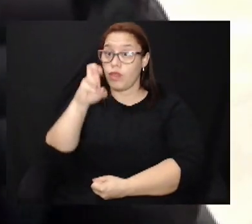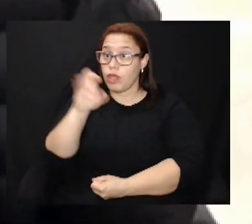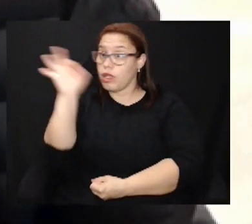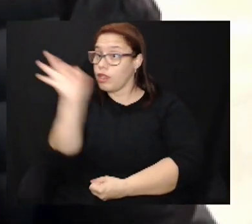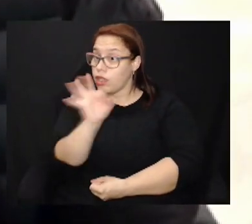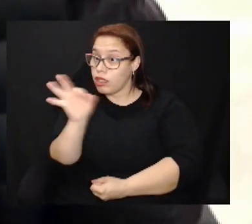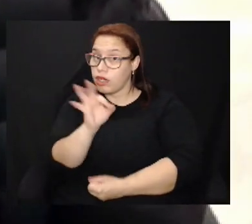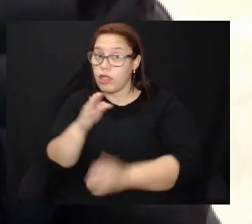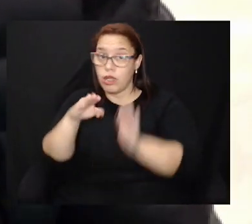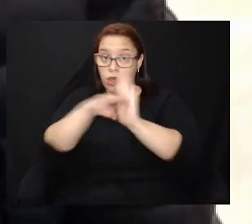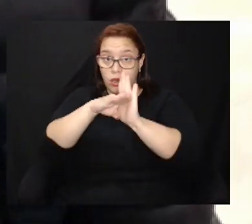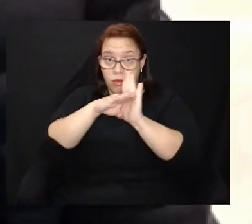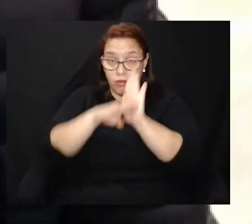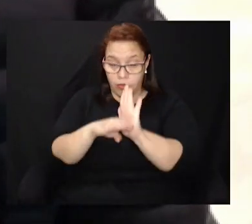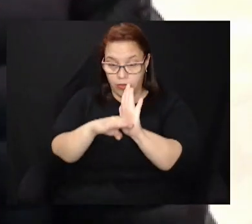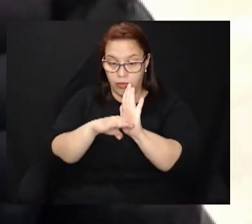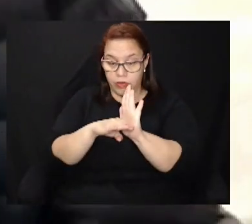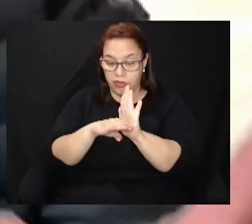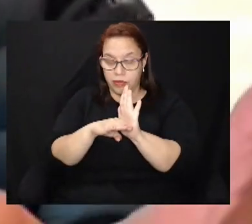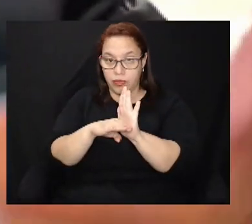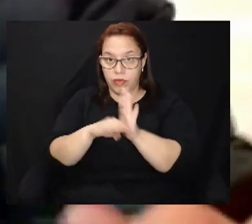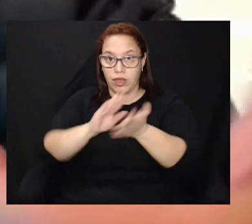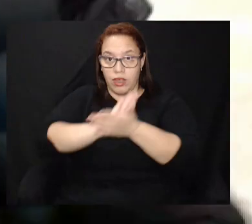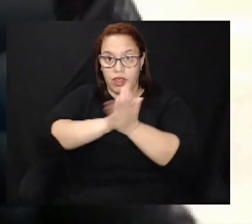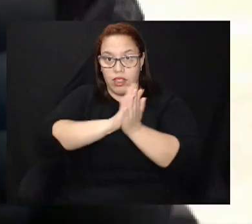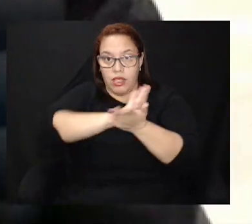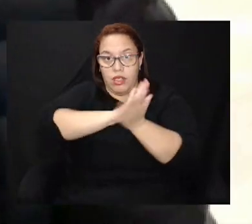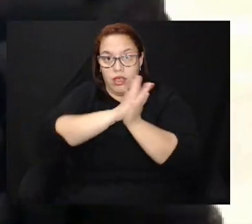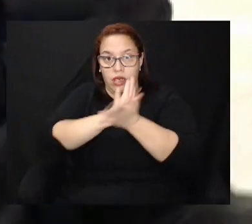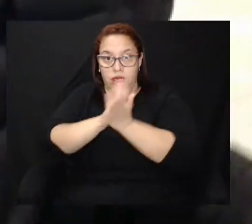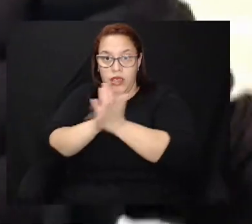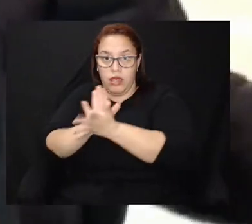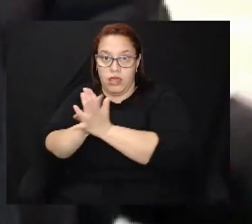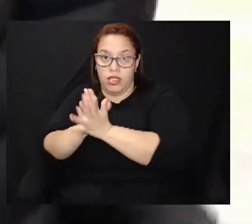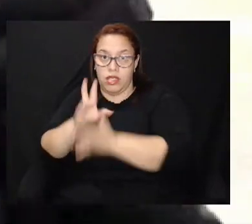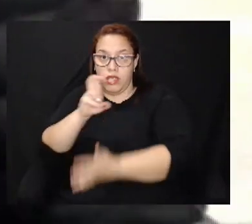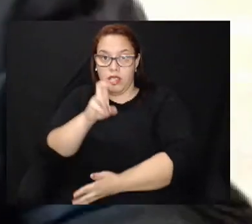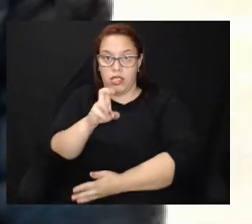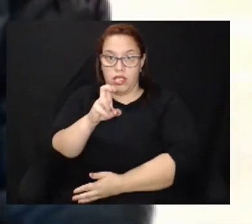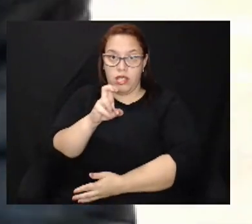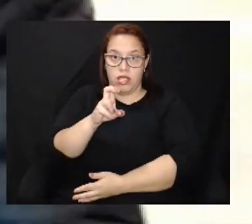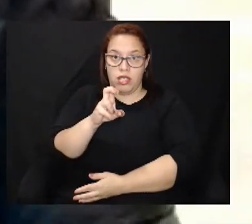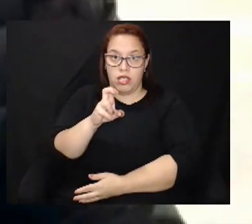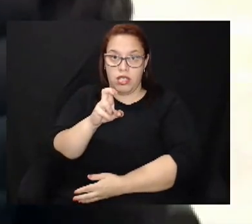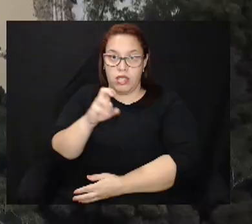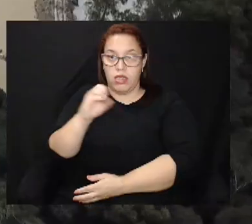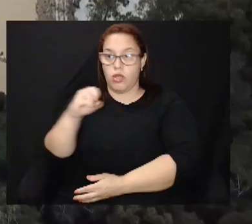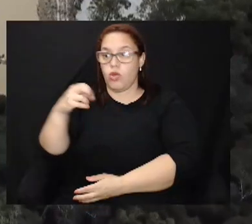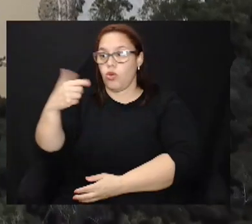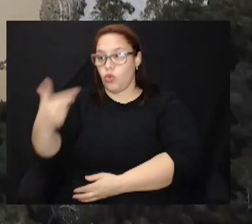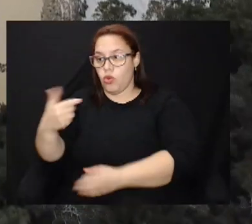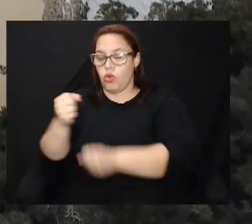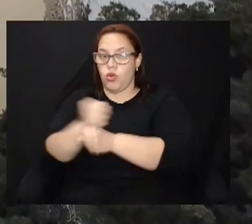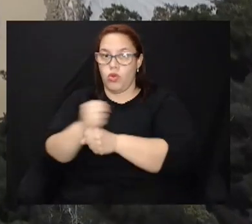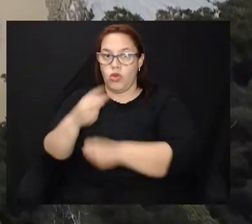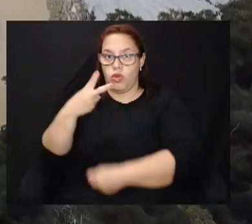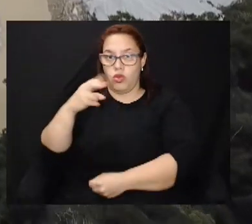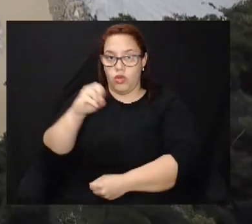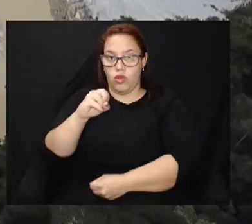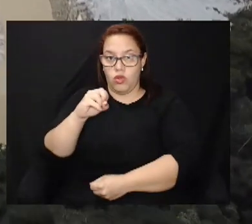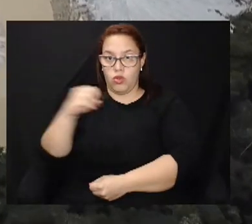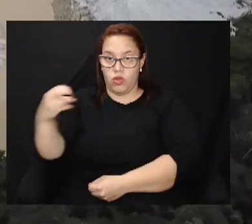metade foi devastada em 502 anos, até 2002.